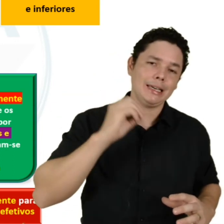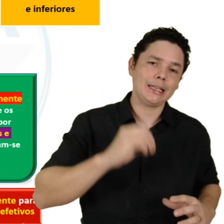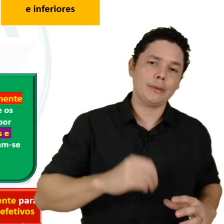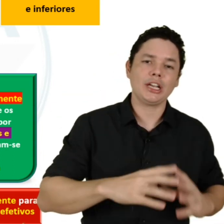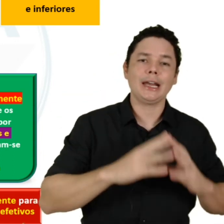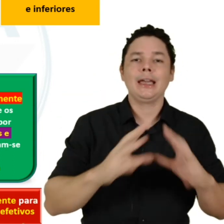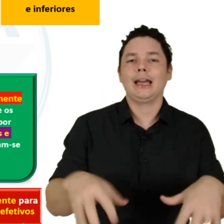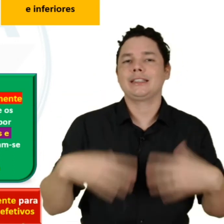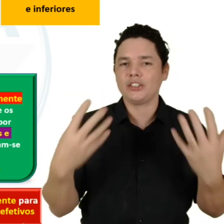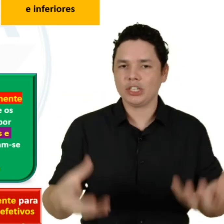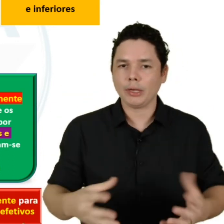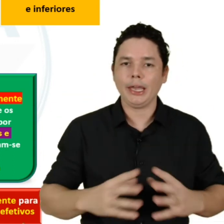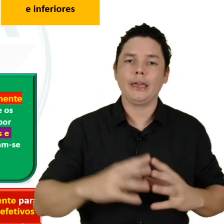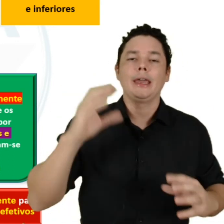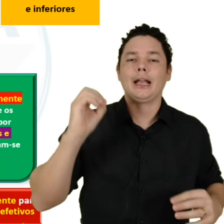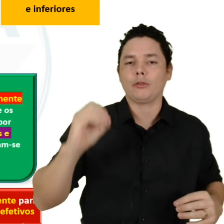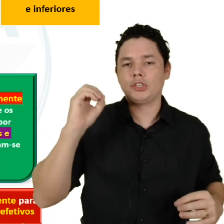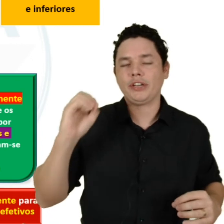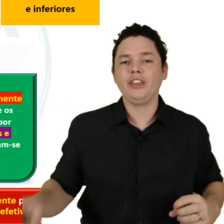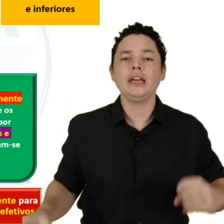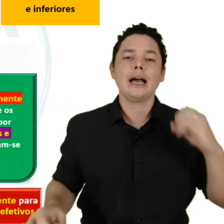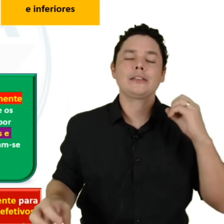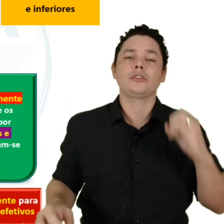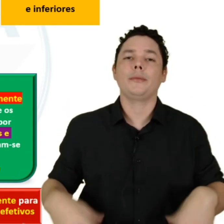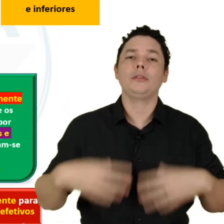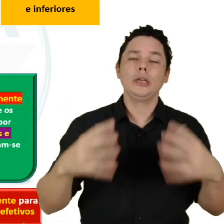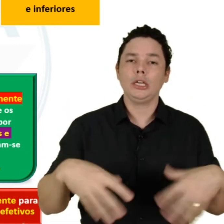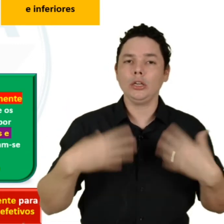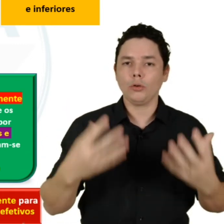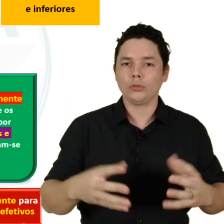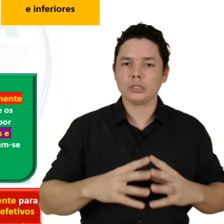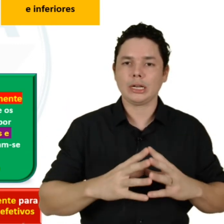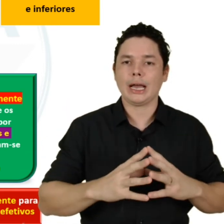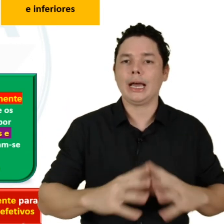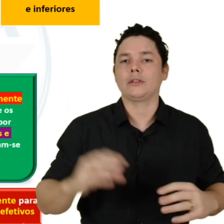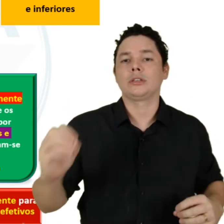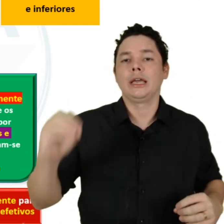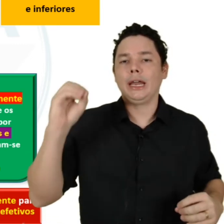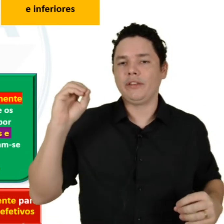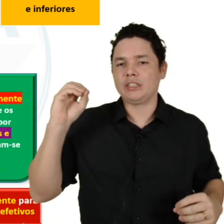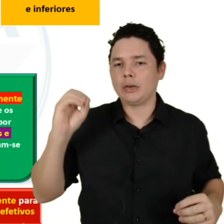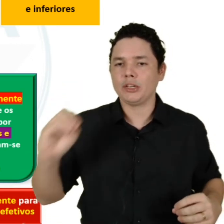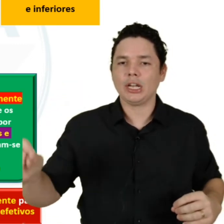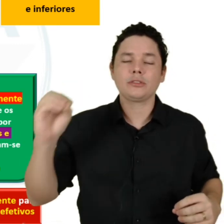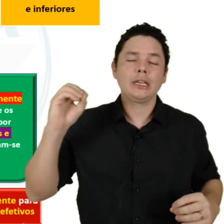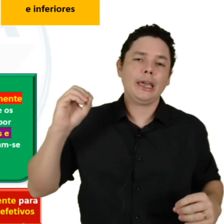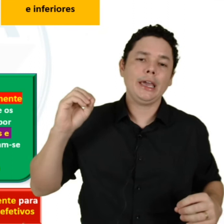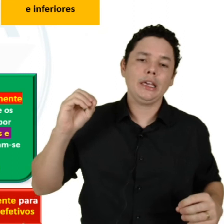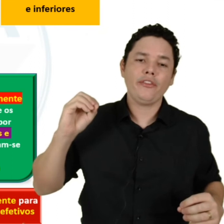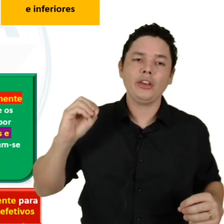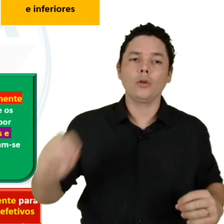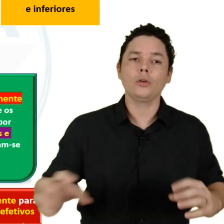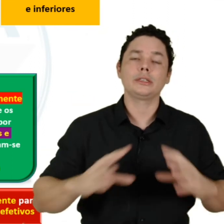assistência intermediária, ela se destina ao quê? Encargo de chefia, assessoramento e outros casos, em níveis intermediários